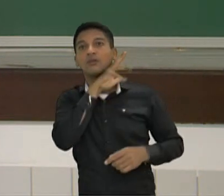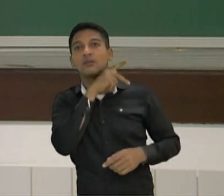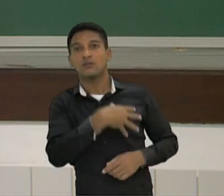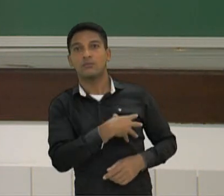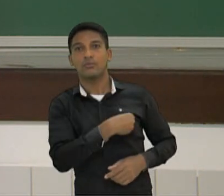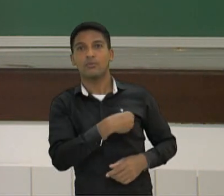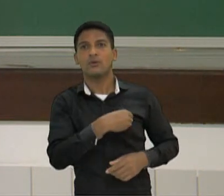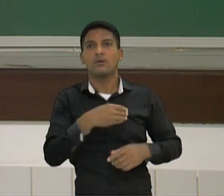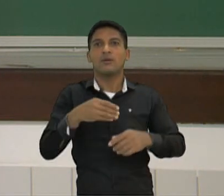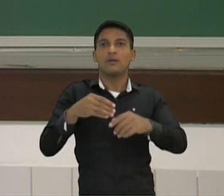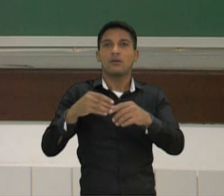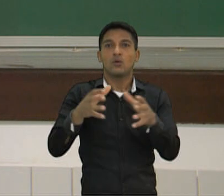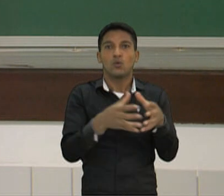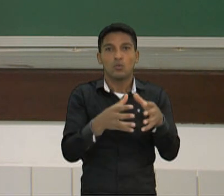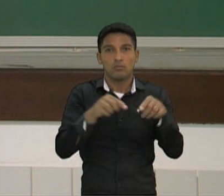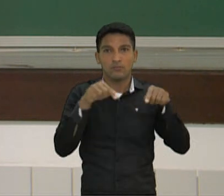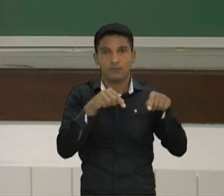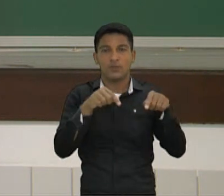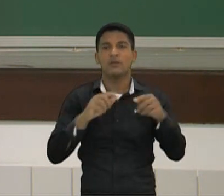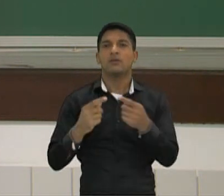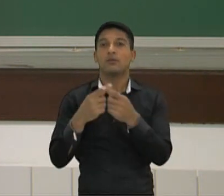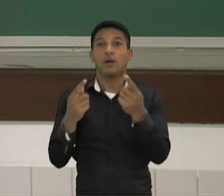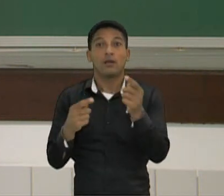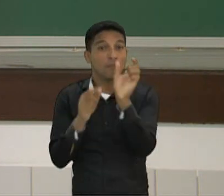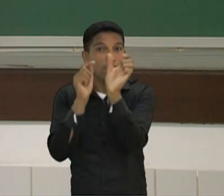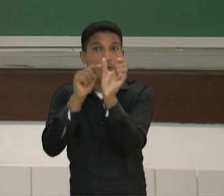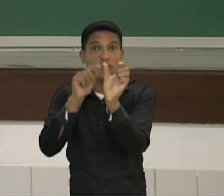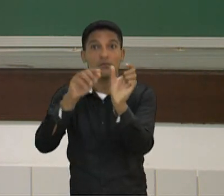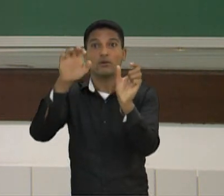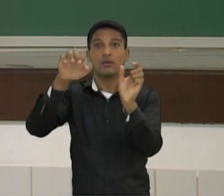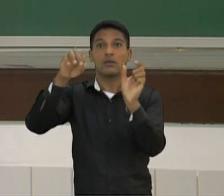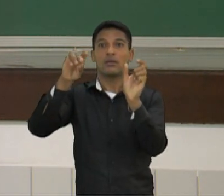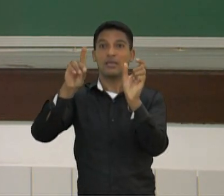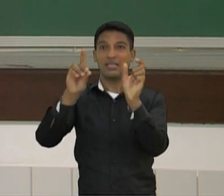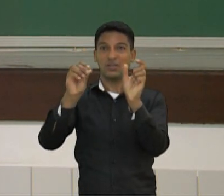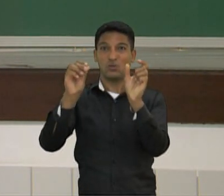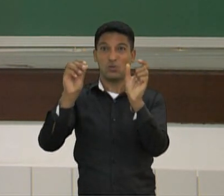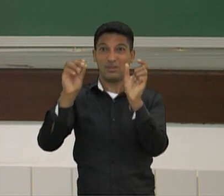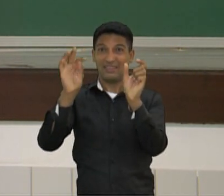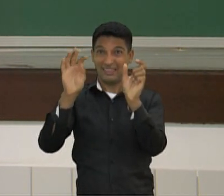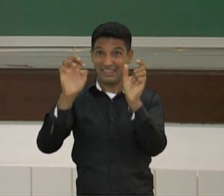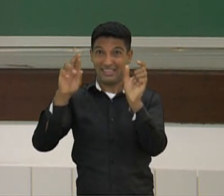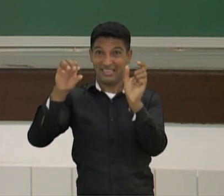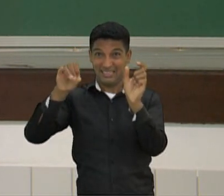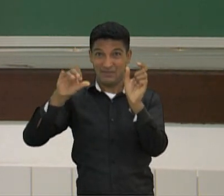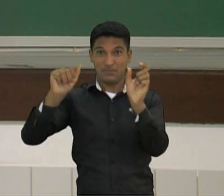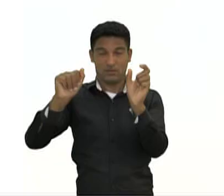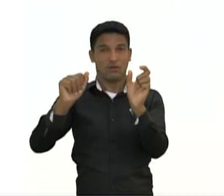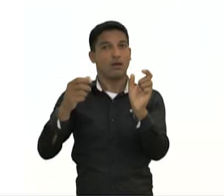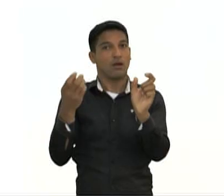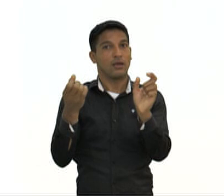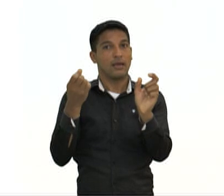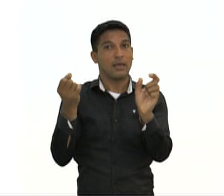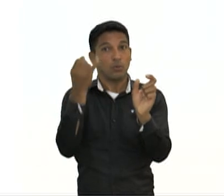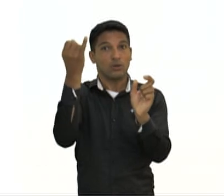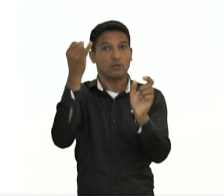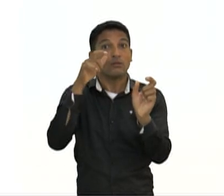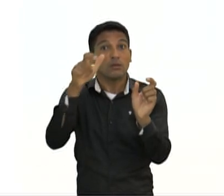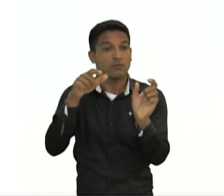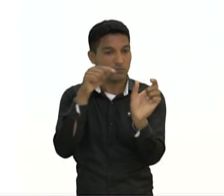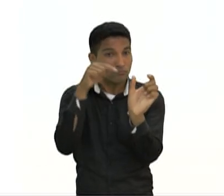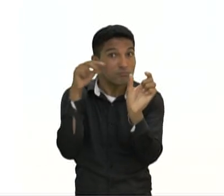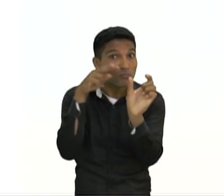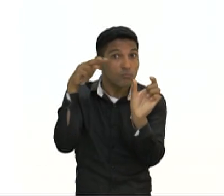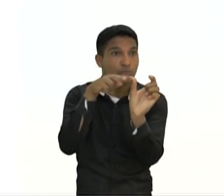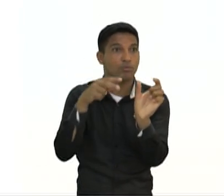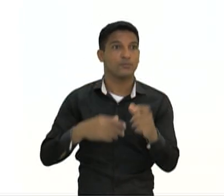Que é muito importante lembrar esse termo aí. Acompanhem comigo. Então, eu trouxe aqui um gráfico para vocês, tá? Mostrando a temperatura corporal,